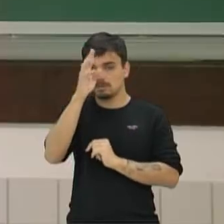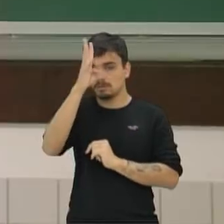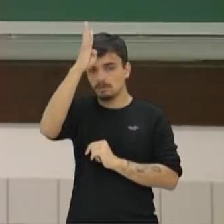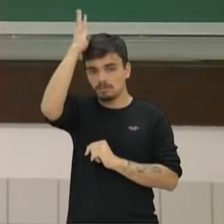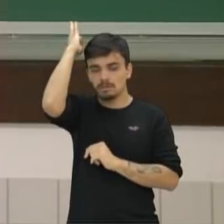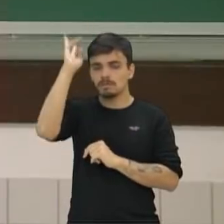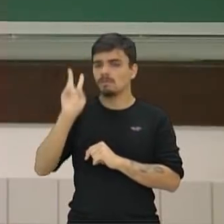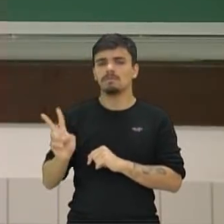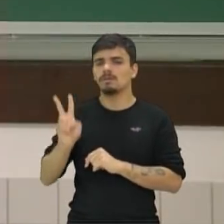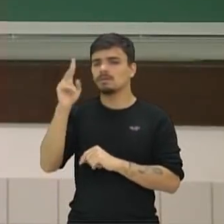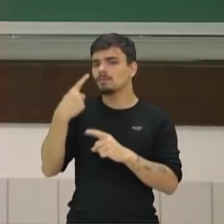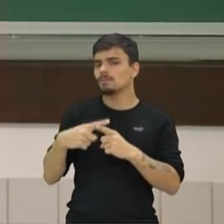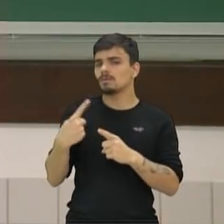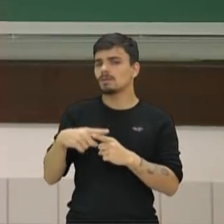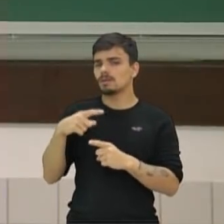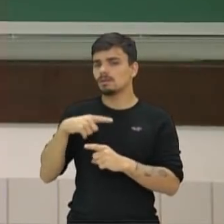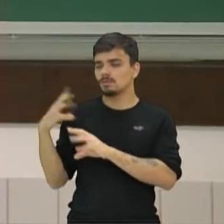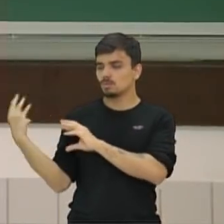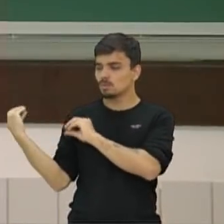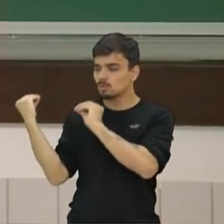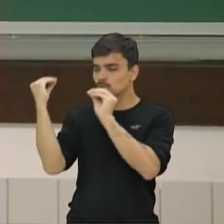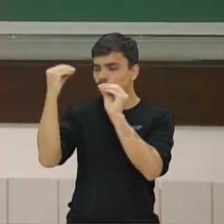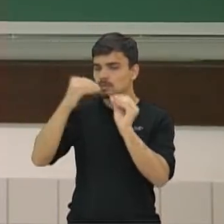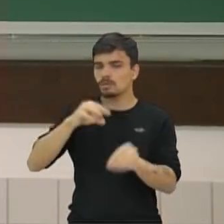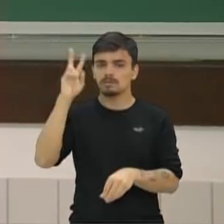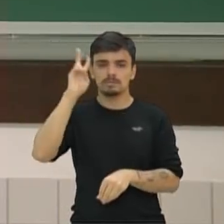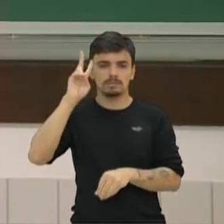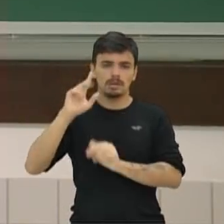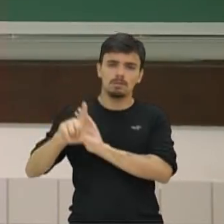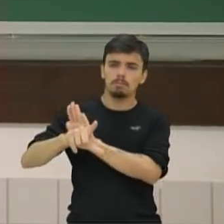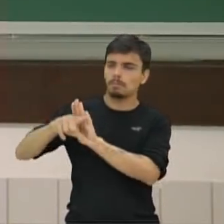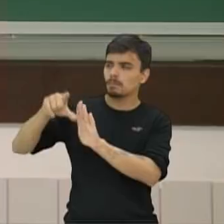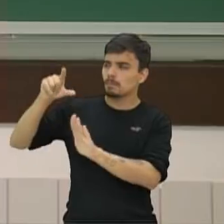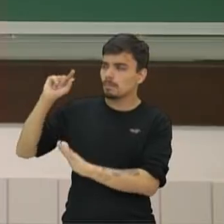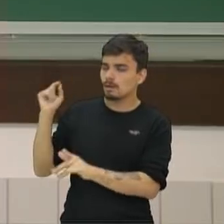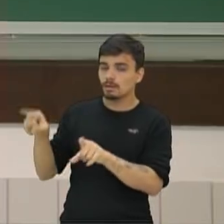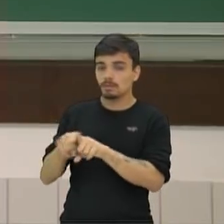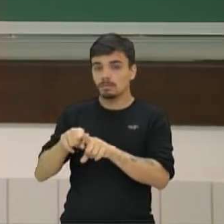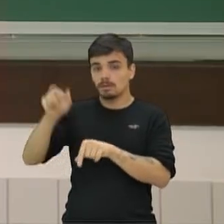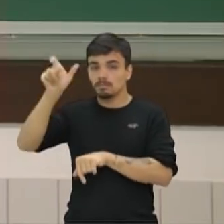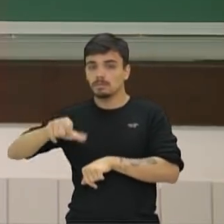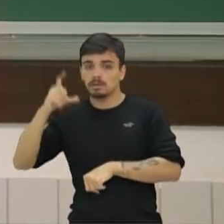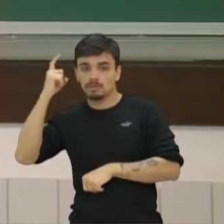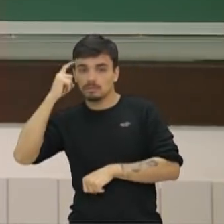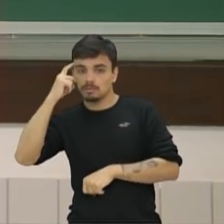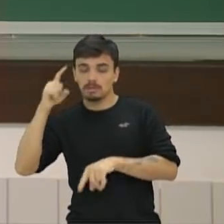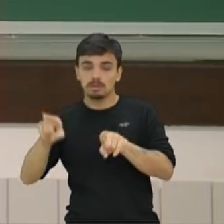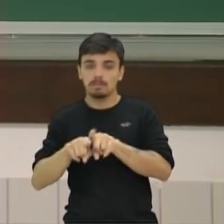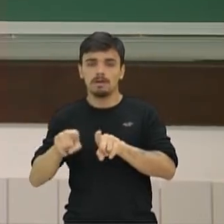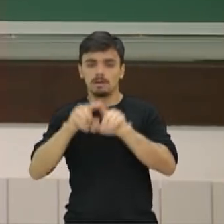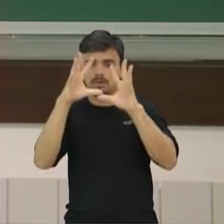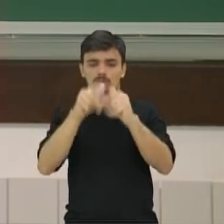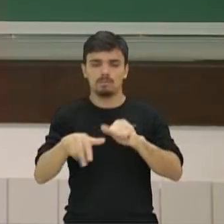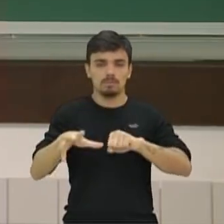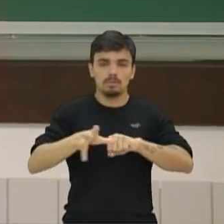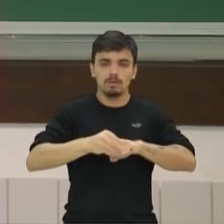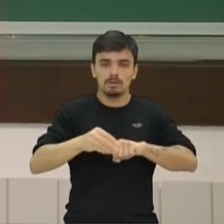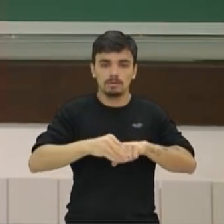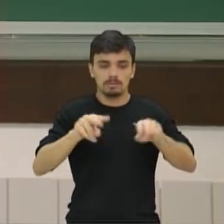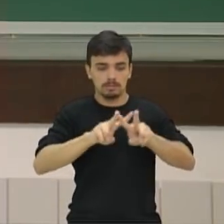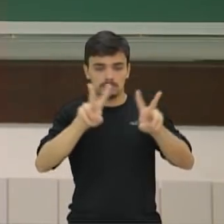Eles trouxeram de volta todas aquelas histórias antigas, todos os pensadores antigos, todo aquele conhecimento da Grécia e da